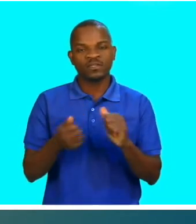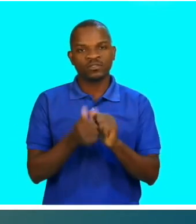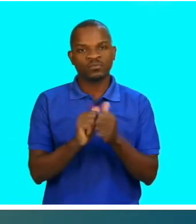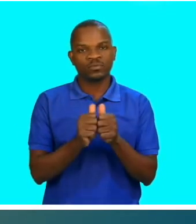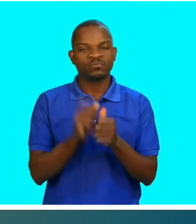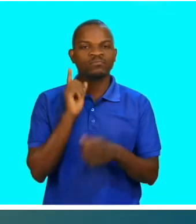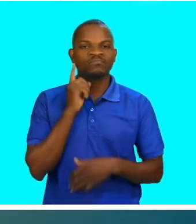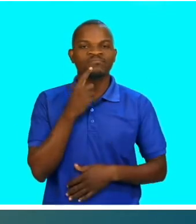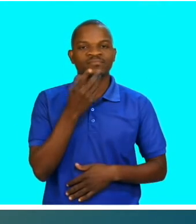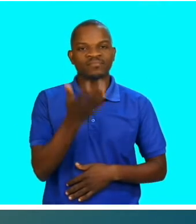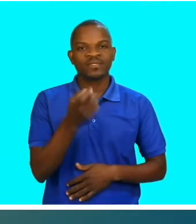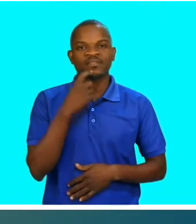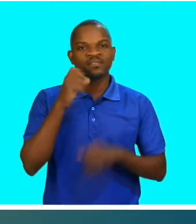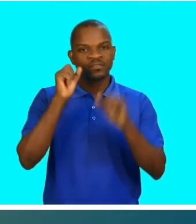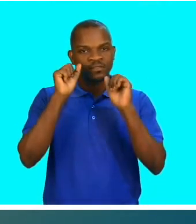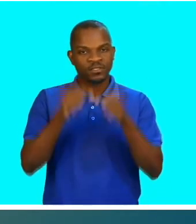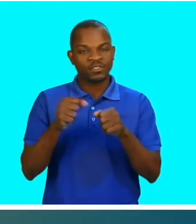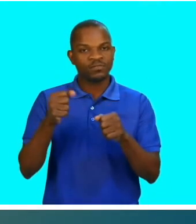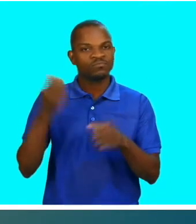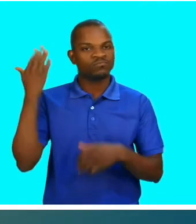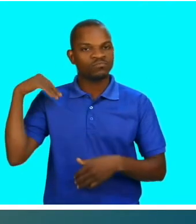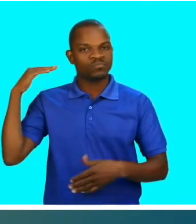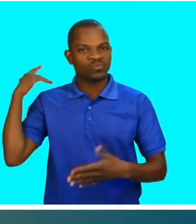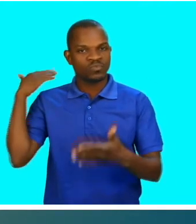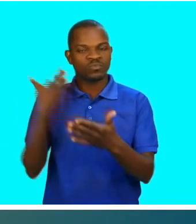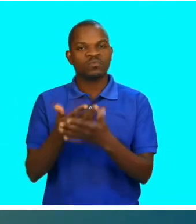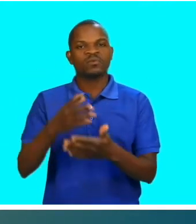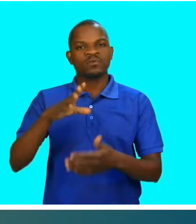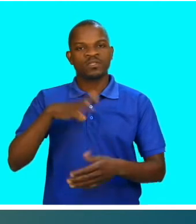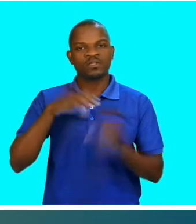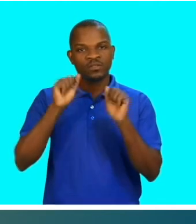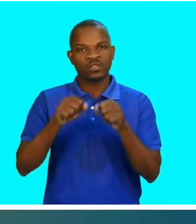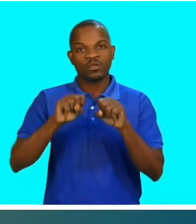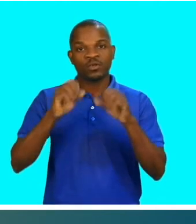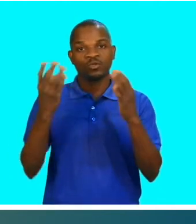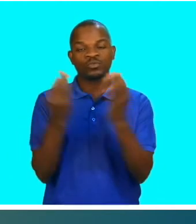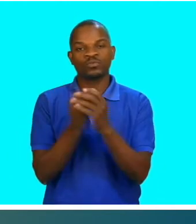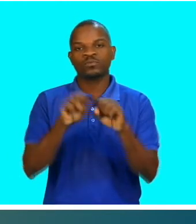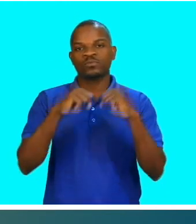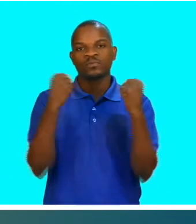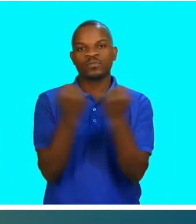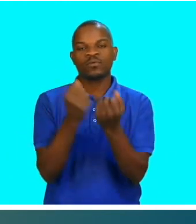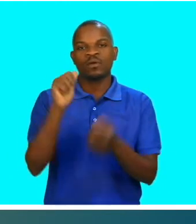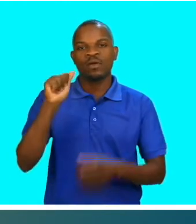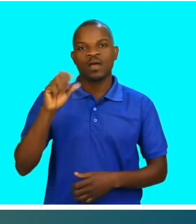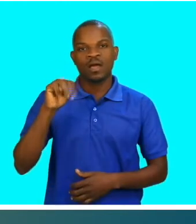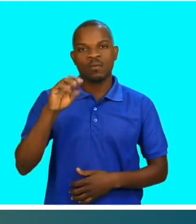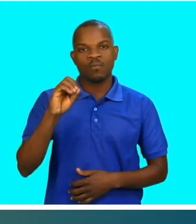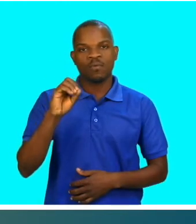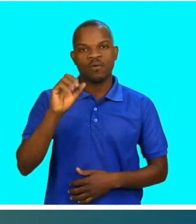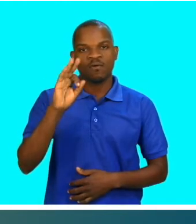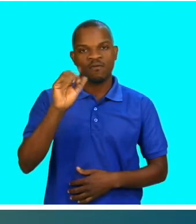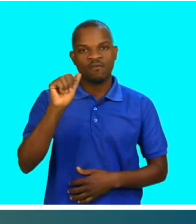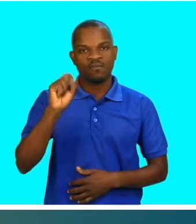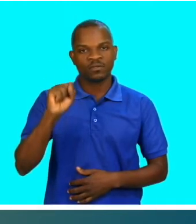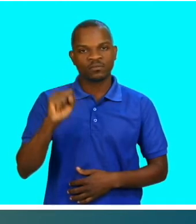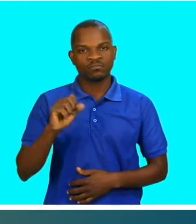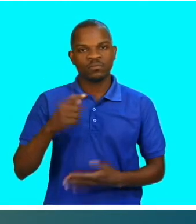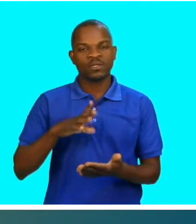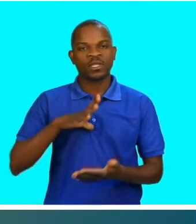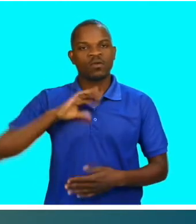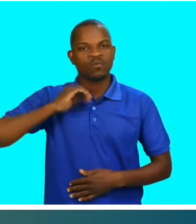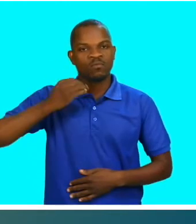desportiva? Tivemos nos anos passados com a MOFAS, a diretora Marilei,